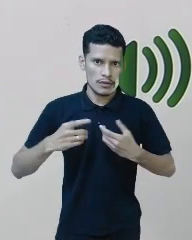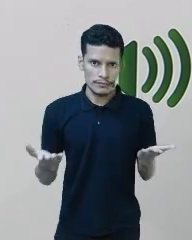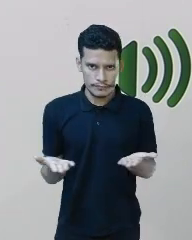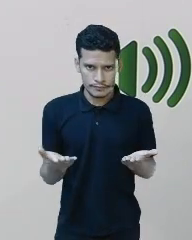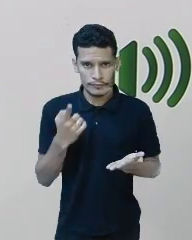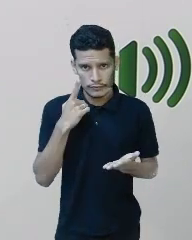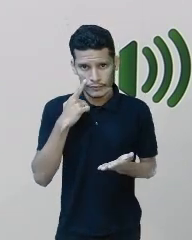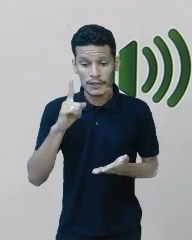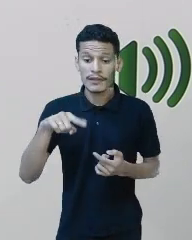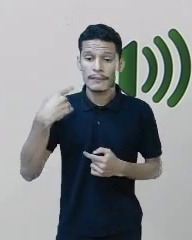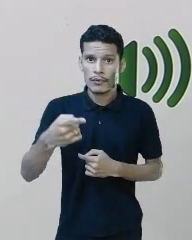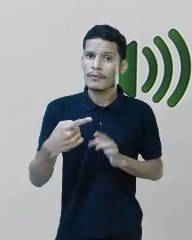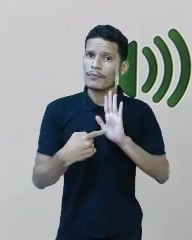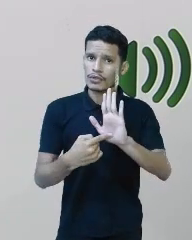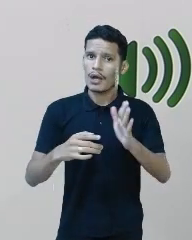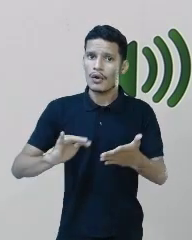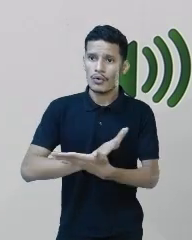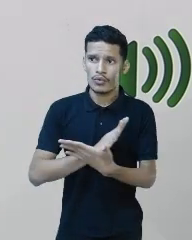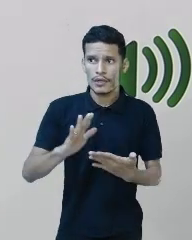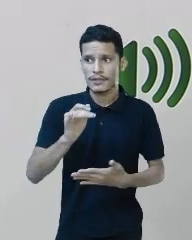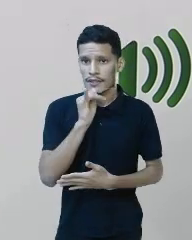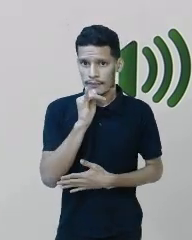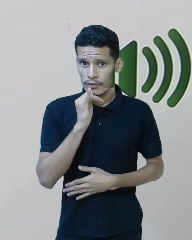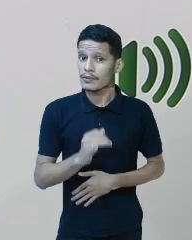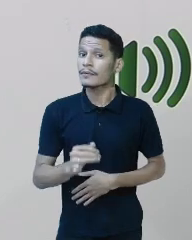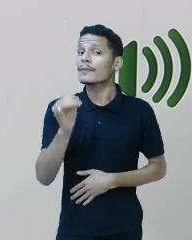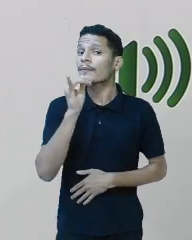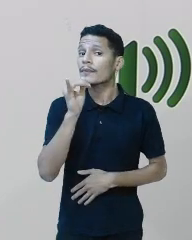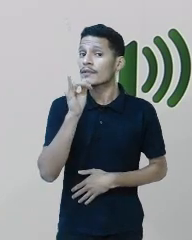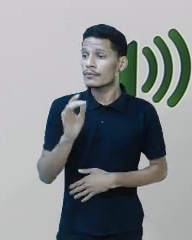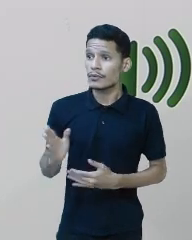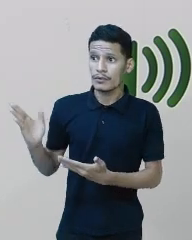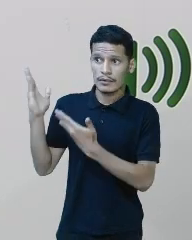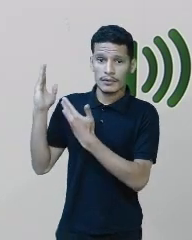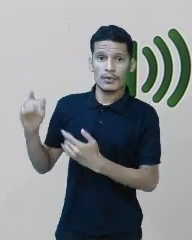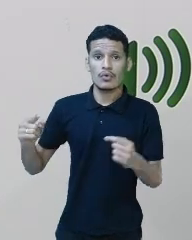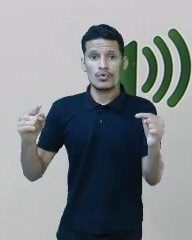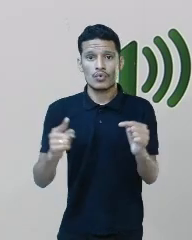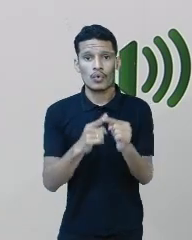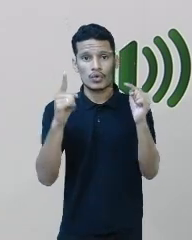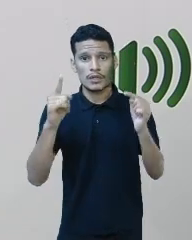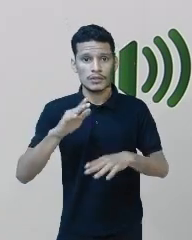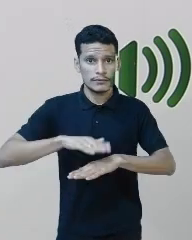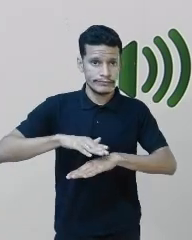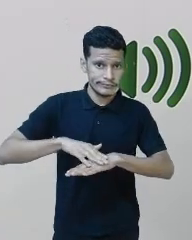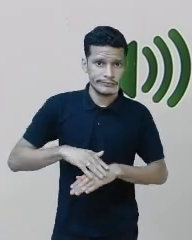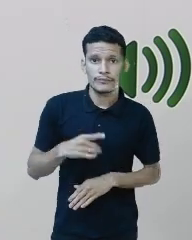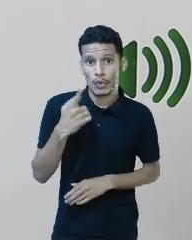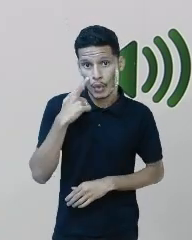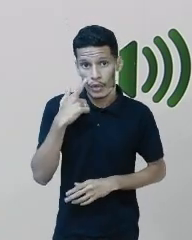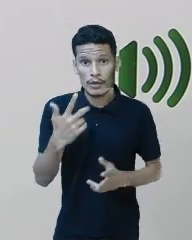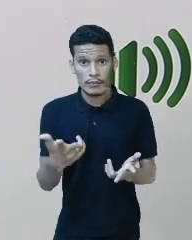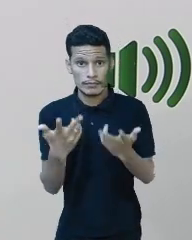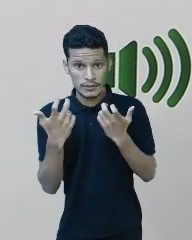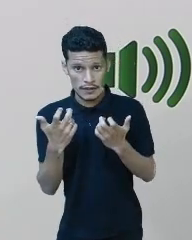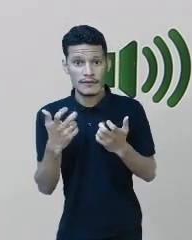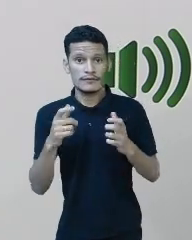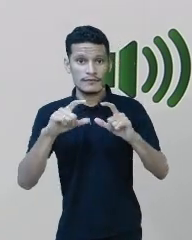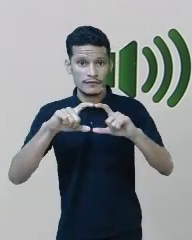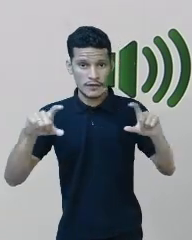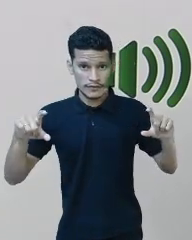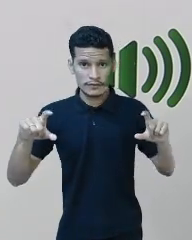ver daqui a pouquinho alguns exemplos, olha agora. Casos de concordância. Então vamos ver aqui, preste atenção nessas